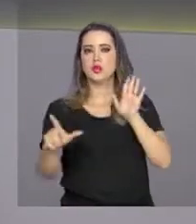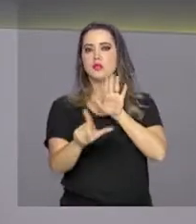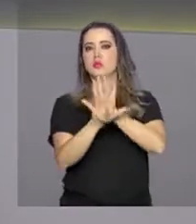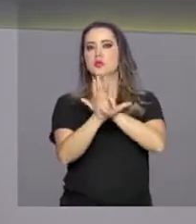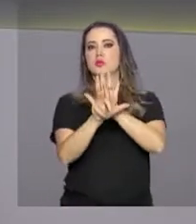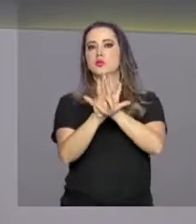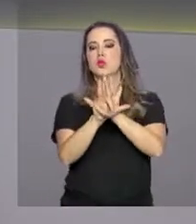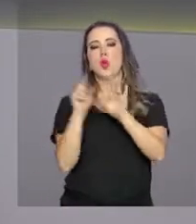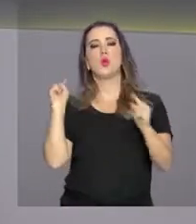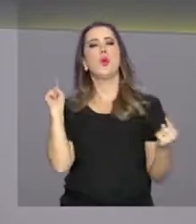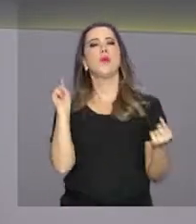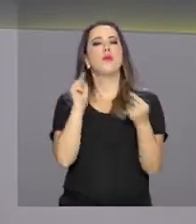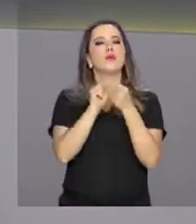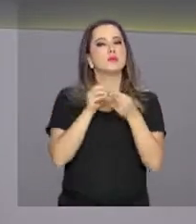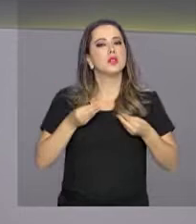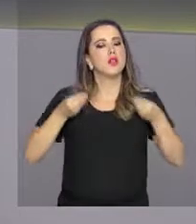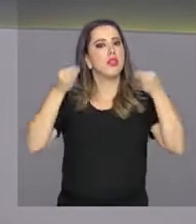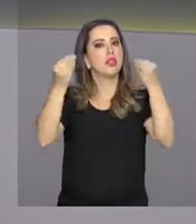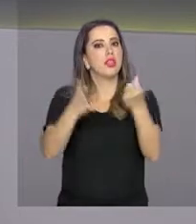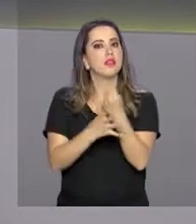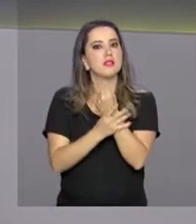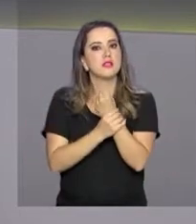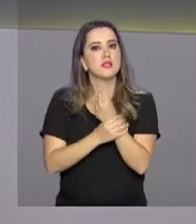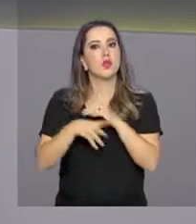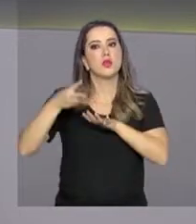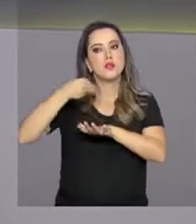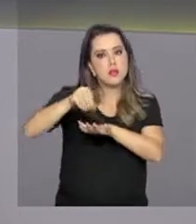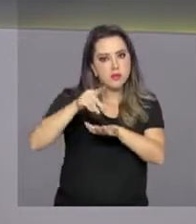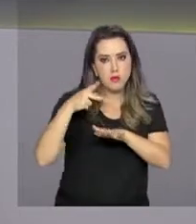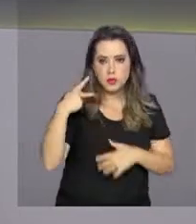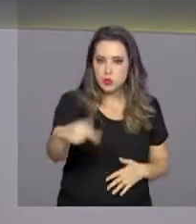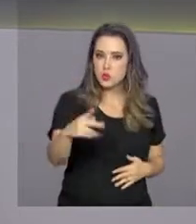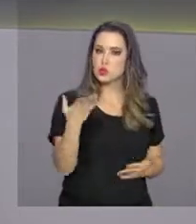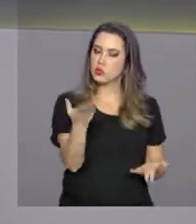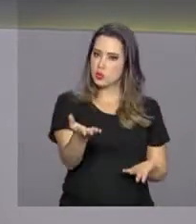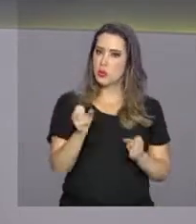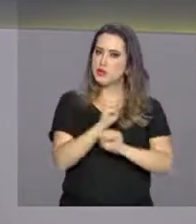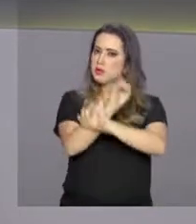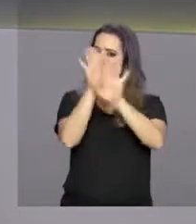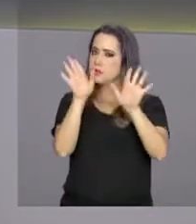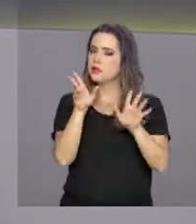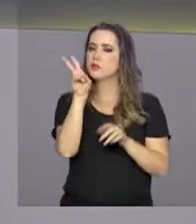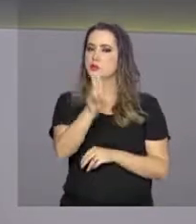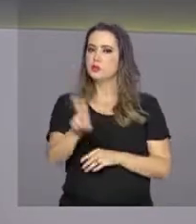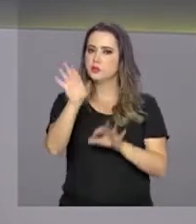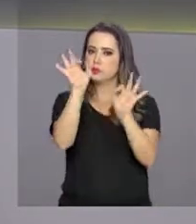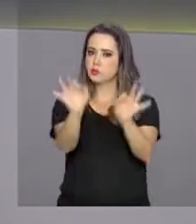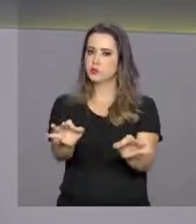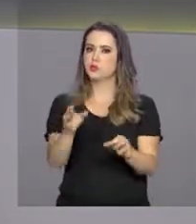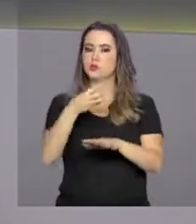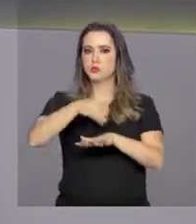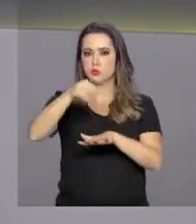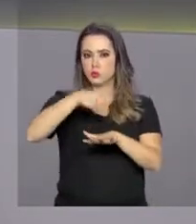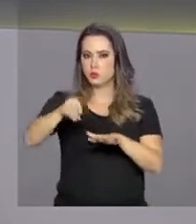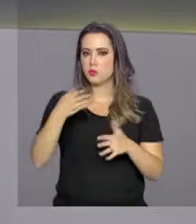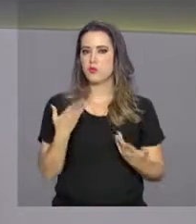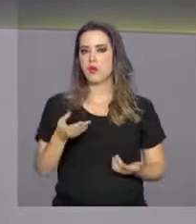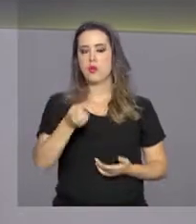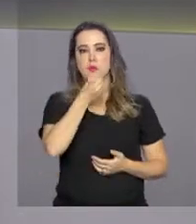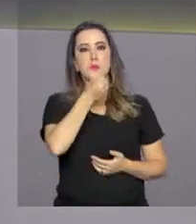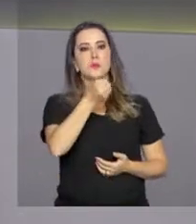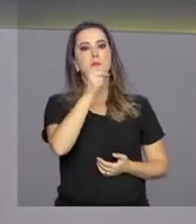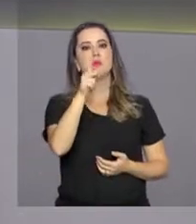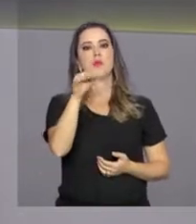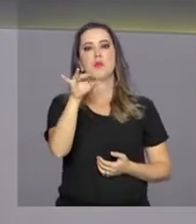uma lei que tem o objetivo de garantir a segurança dos dados pessoais e a transparência no uso dessas informações. O repórter